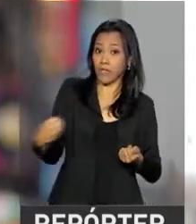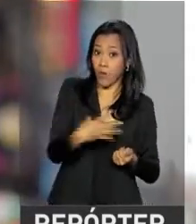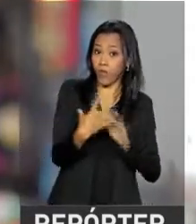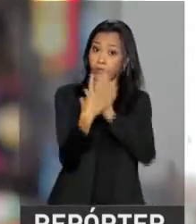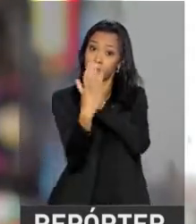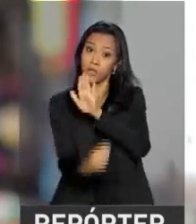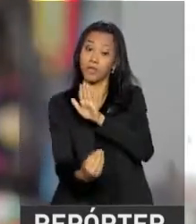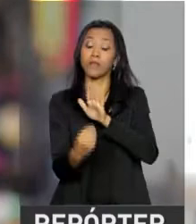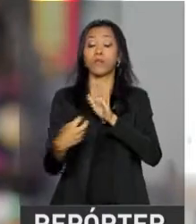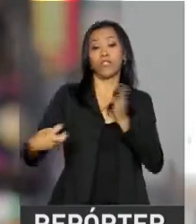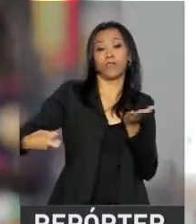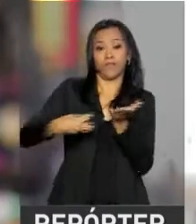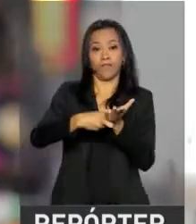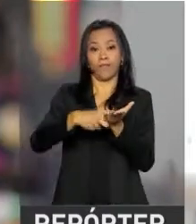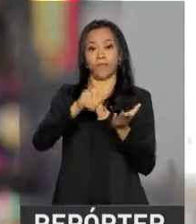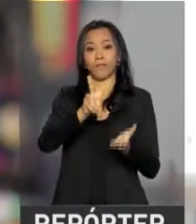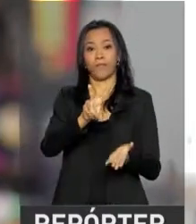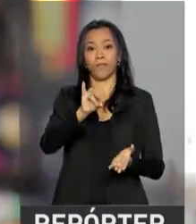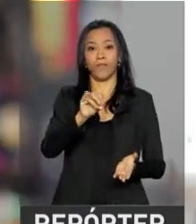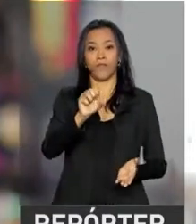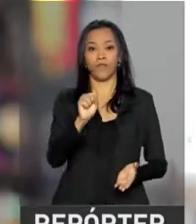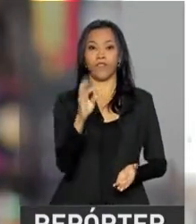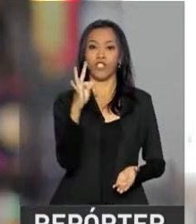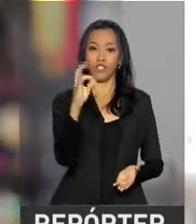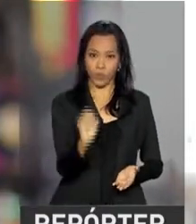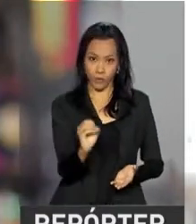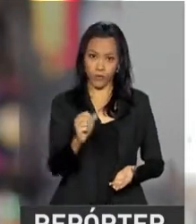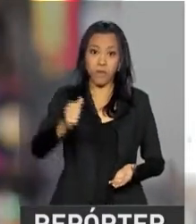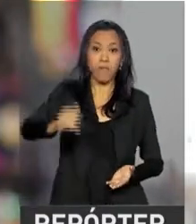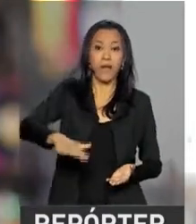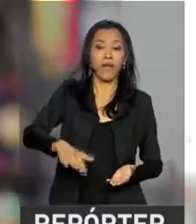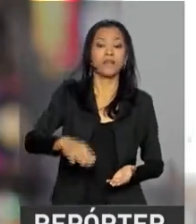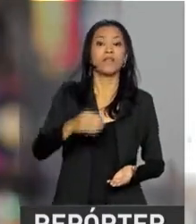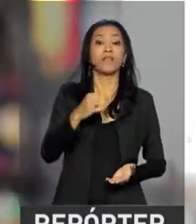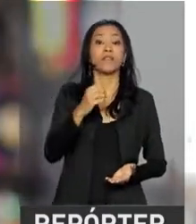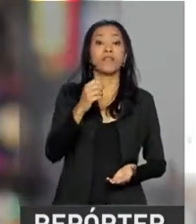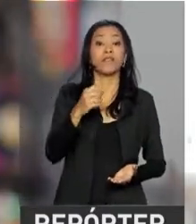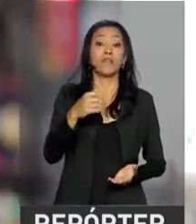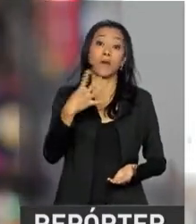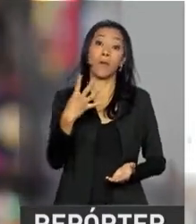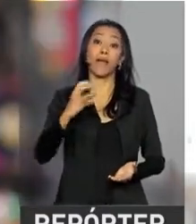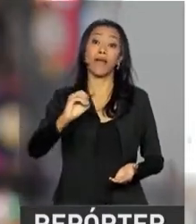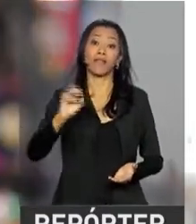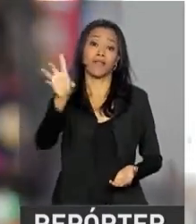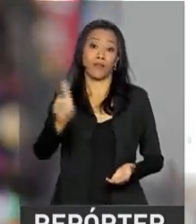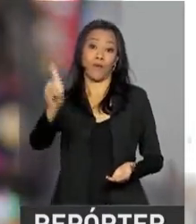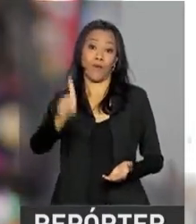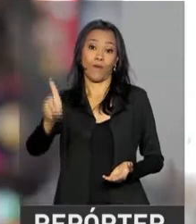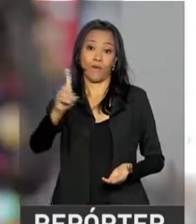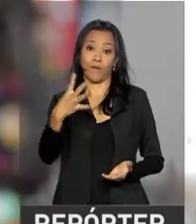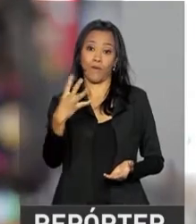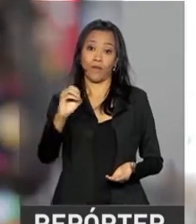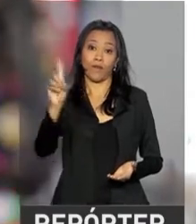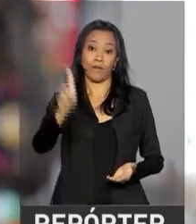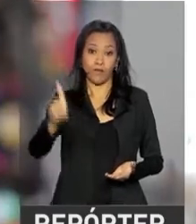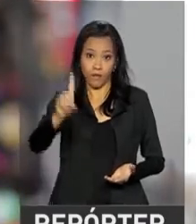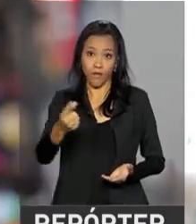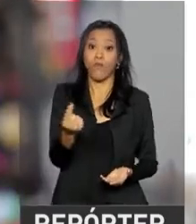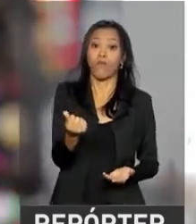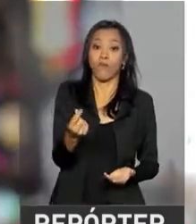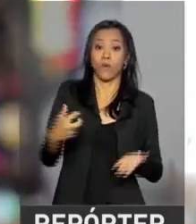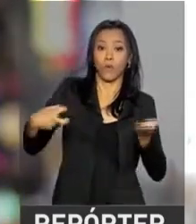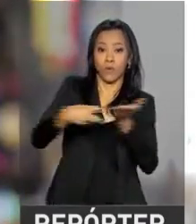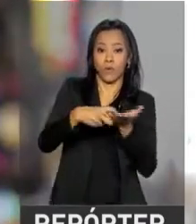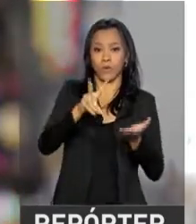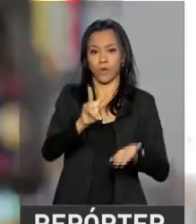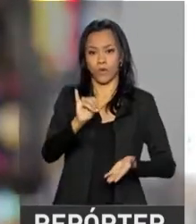do visto eletrônico, que vai baratear o visto de 160 dólares para 40 dólares e, com certeza, vamos ter mais